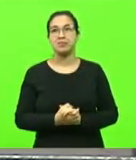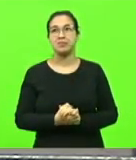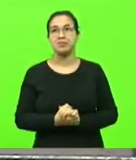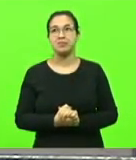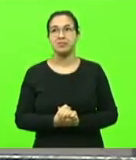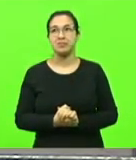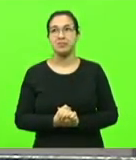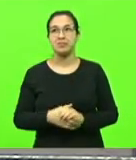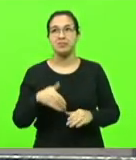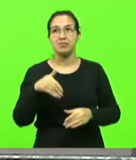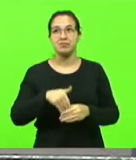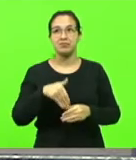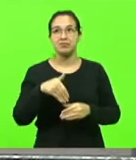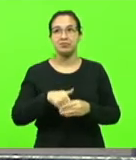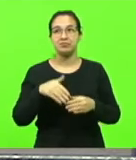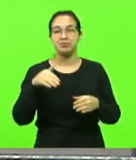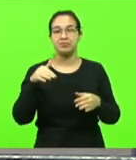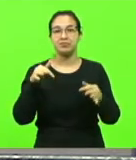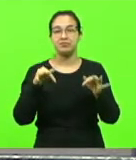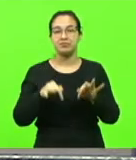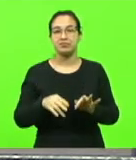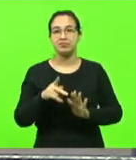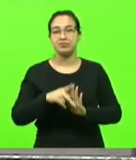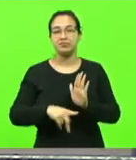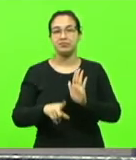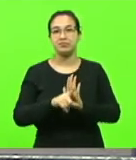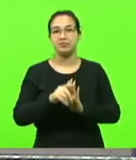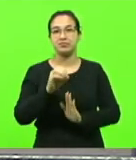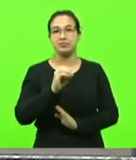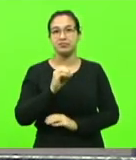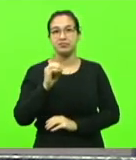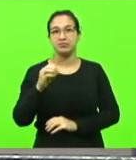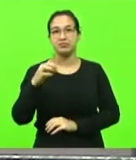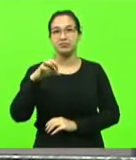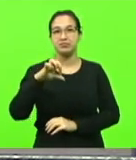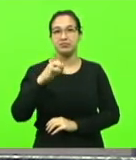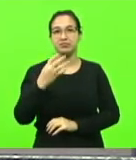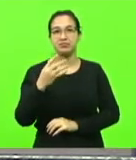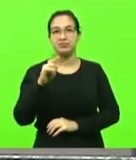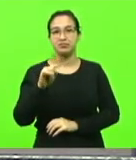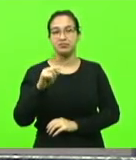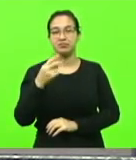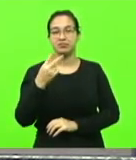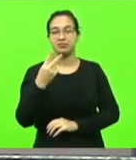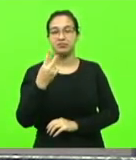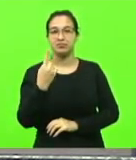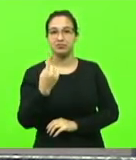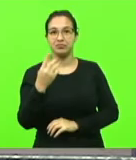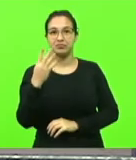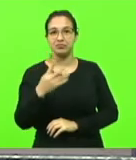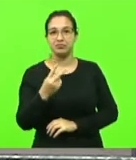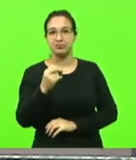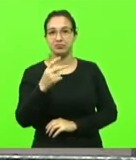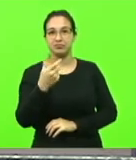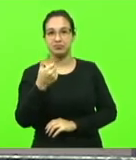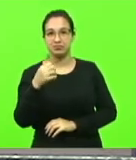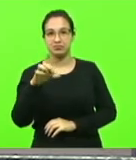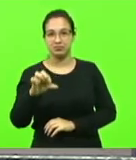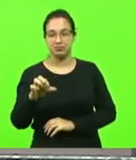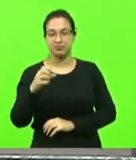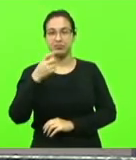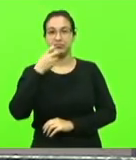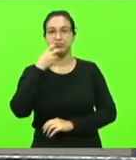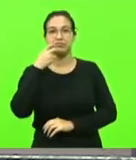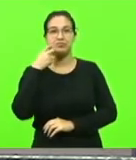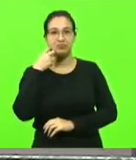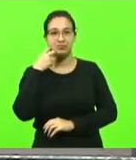votação da redação final projeto de lei 0094.1 barra 2019 autor deputado Luiz Fernando Vampiro